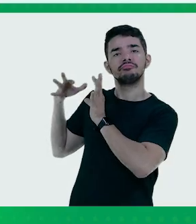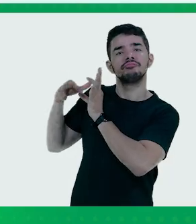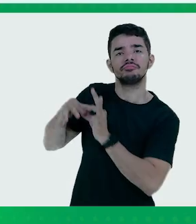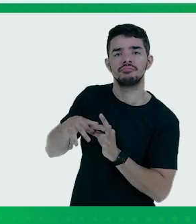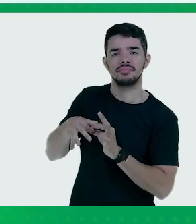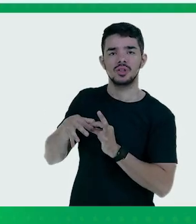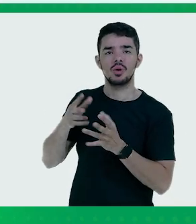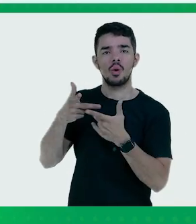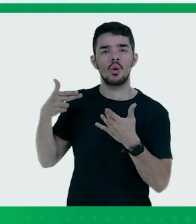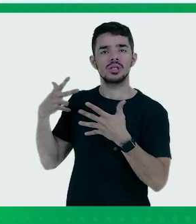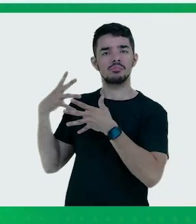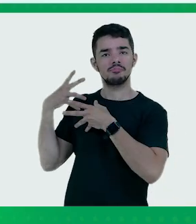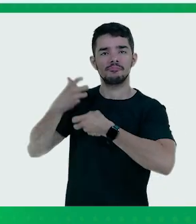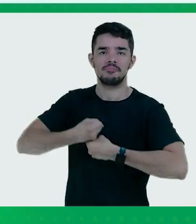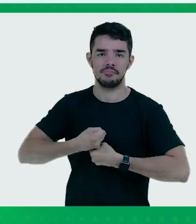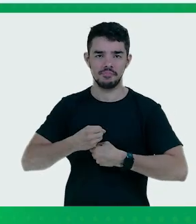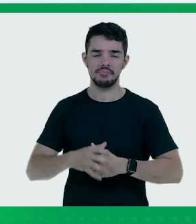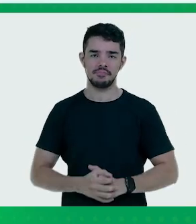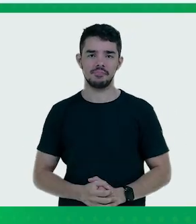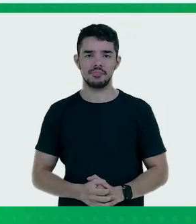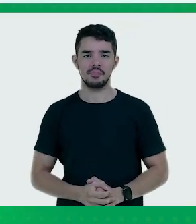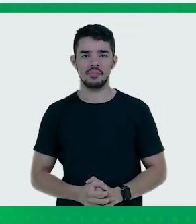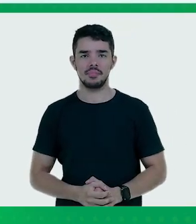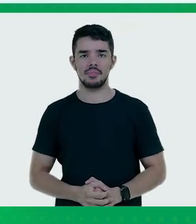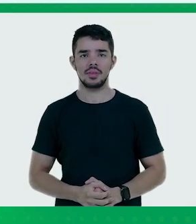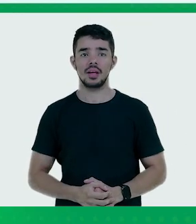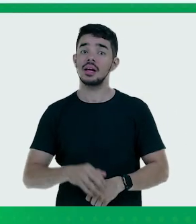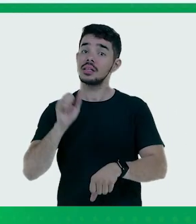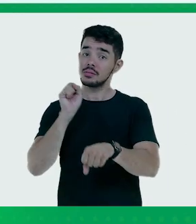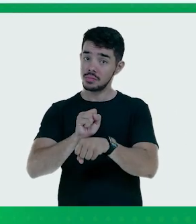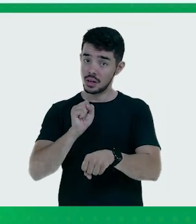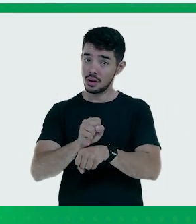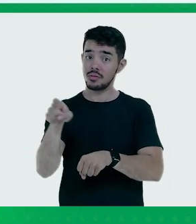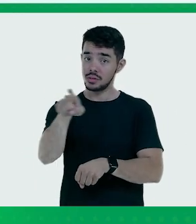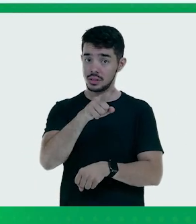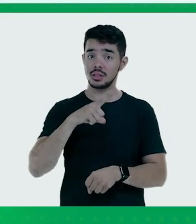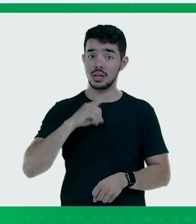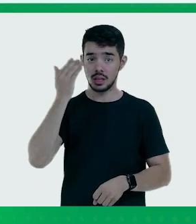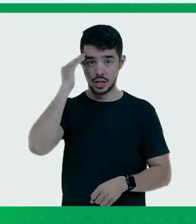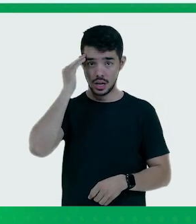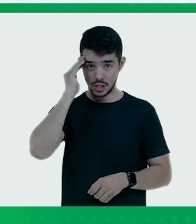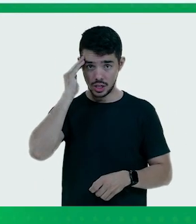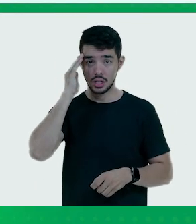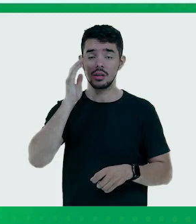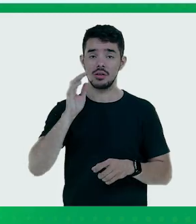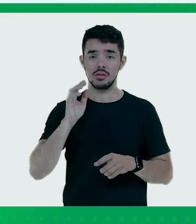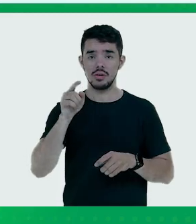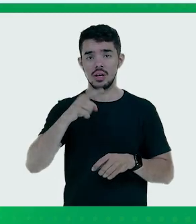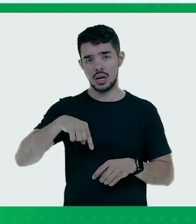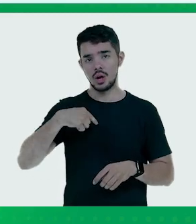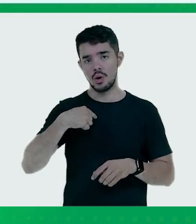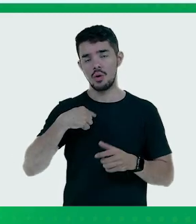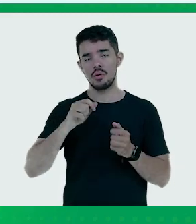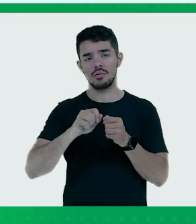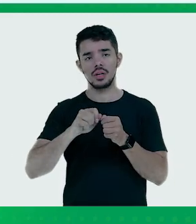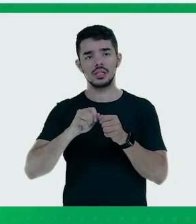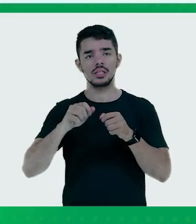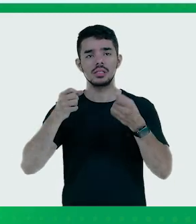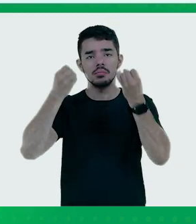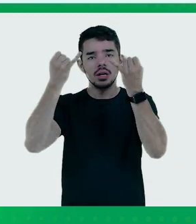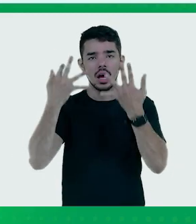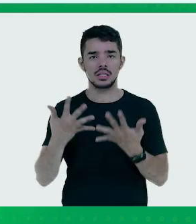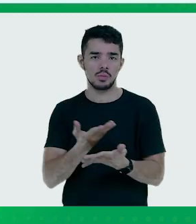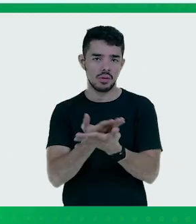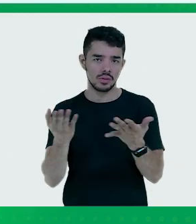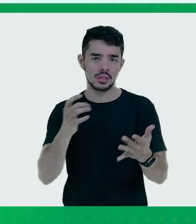virá posteriormente também. Então, espero que vocês tenham entendido essa ambientação que eu fiz brevemente, né,